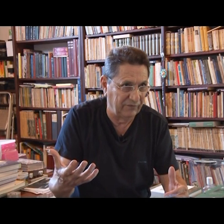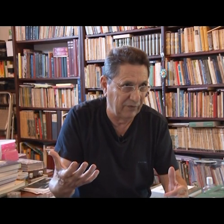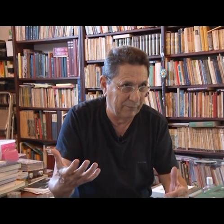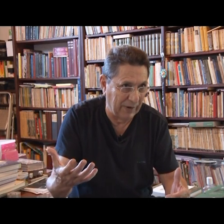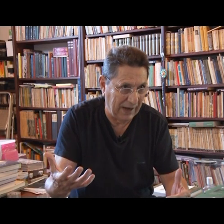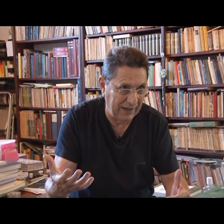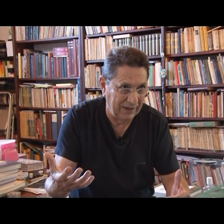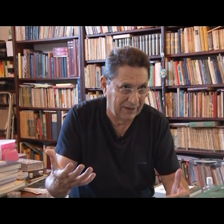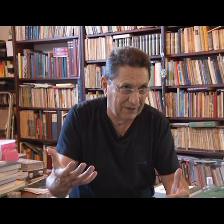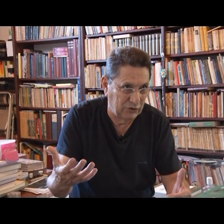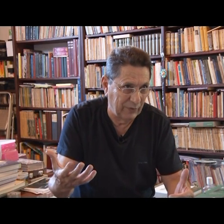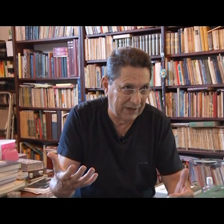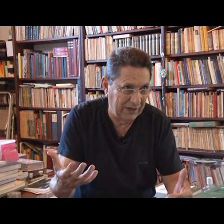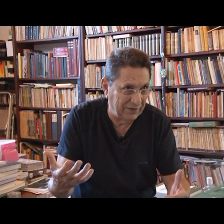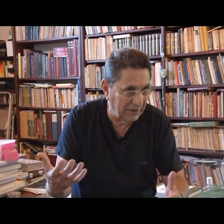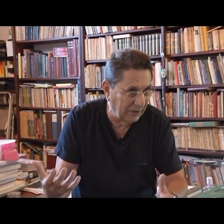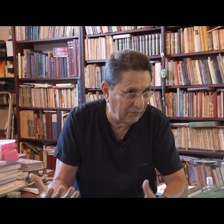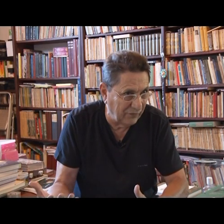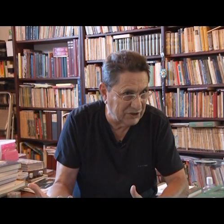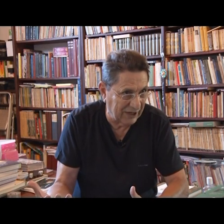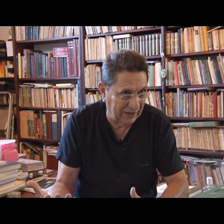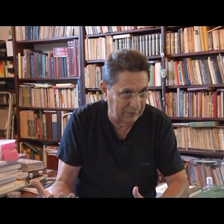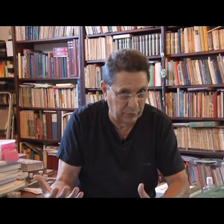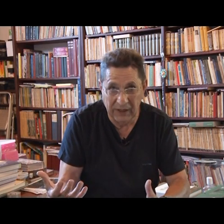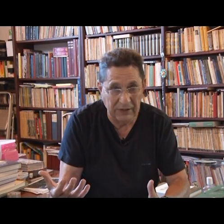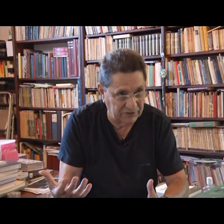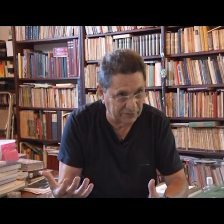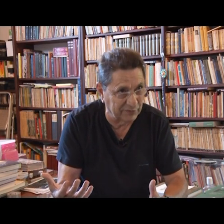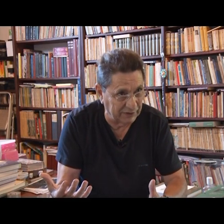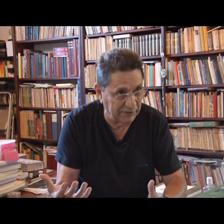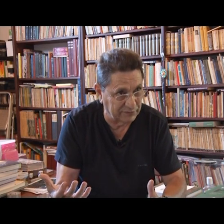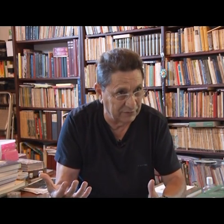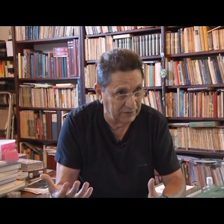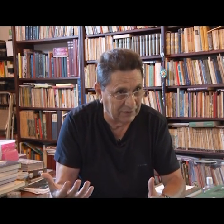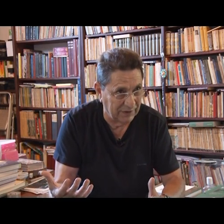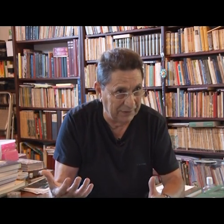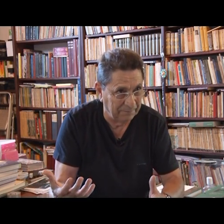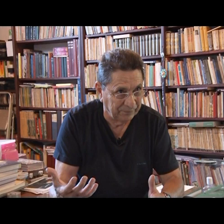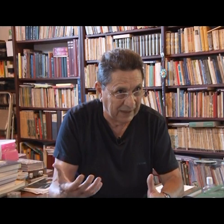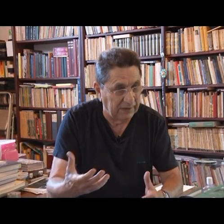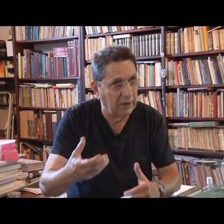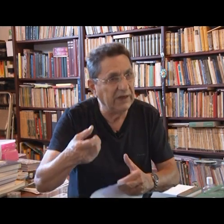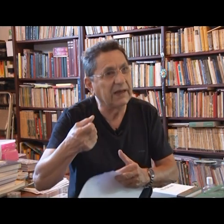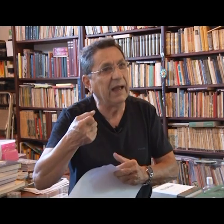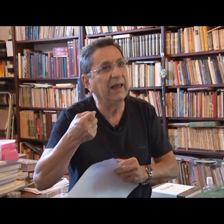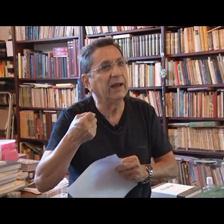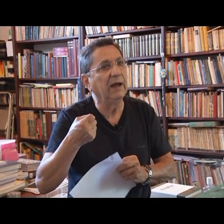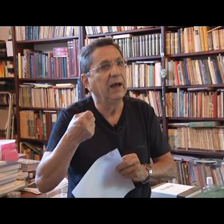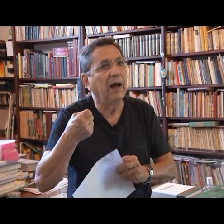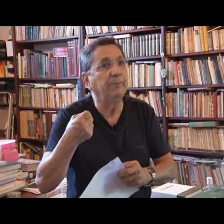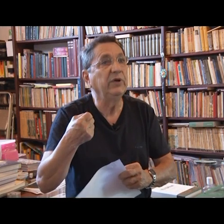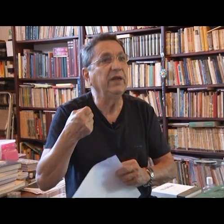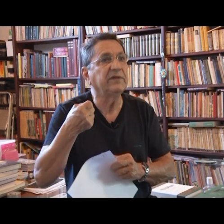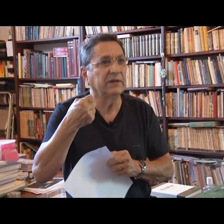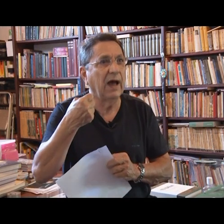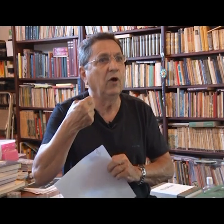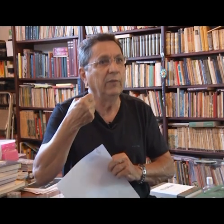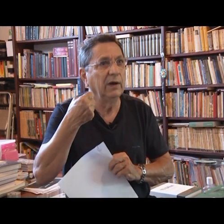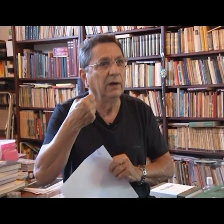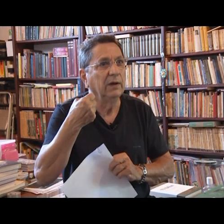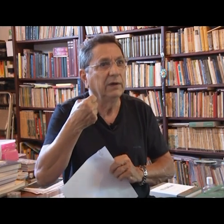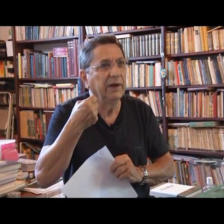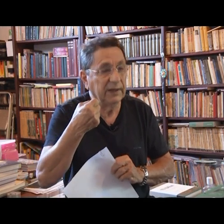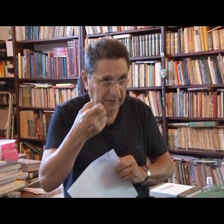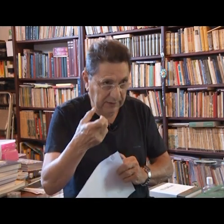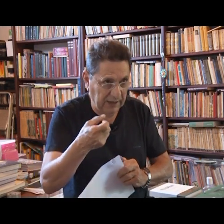né, que ele foi pai de uma criança que não foi gerada por ele, Jesus Cristo. Né? Então ele carrega a pureza da